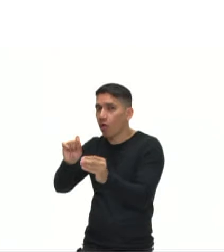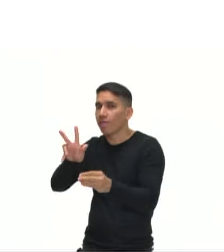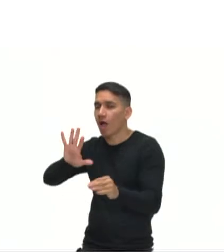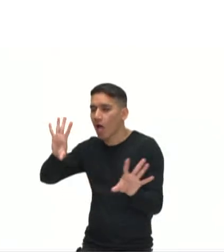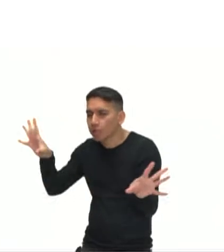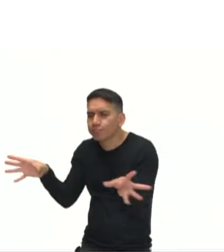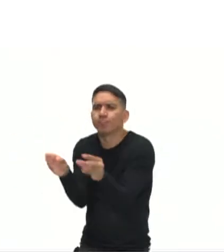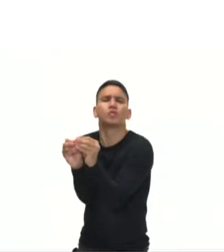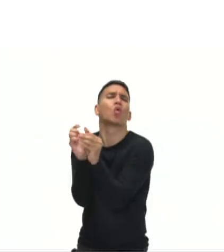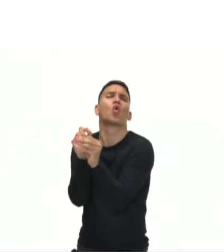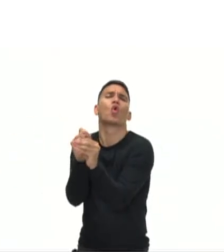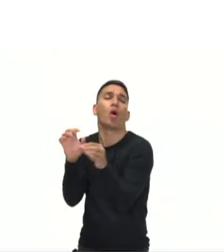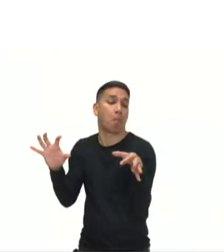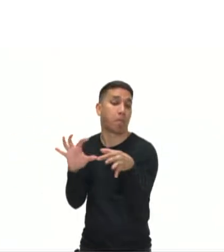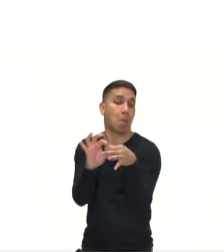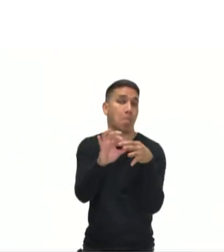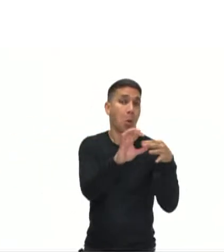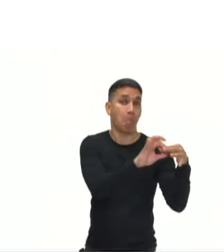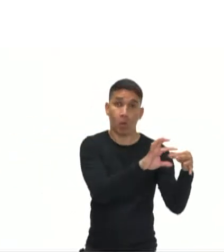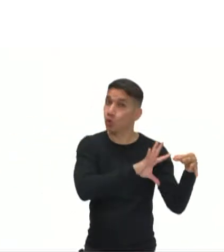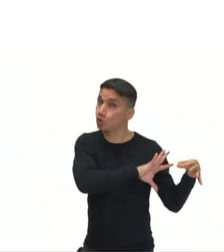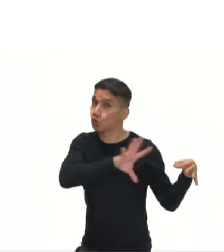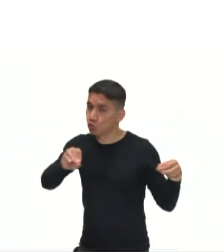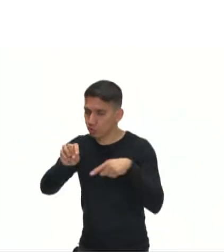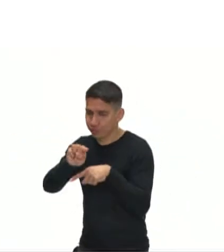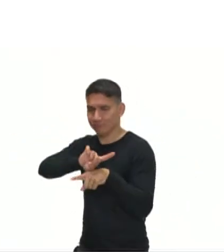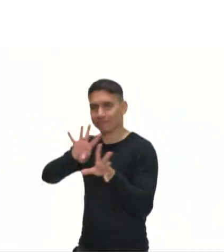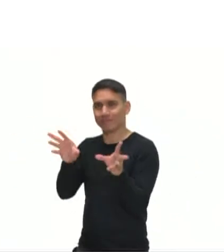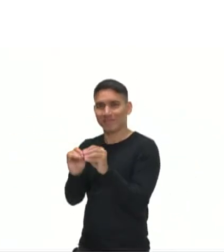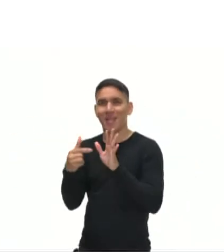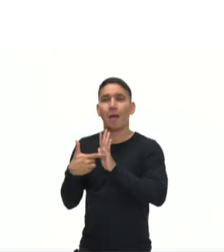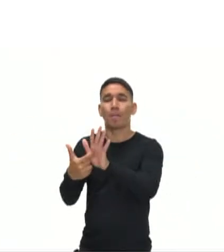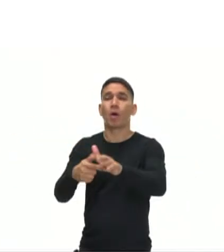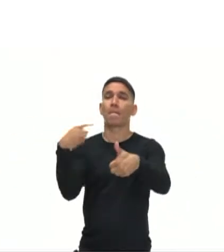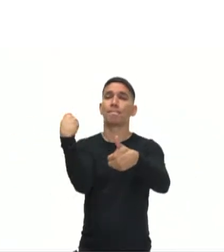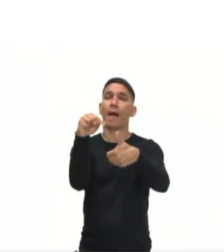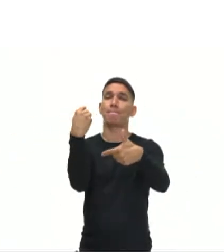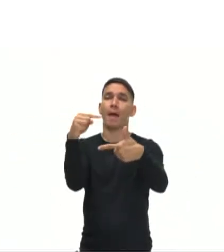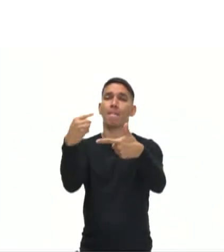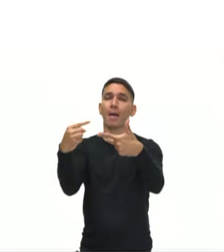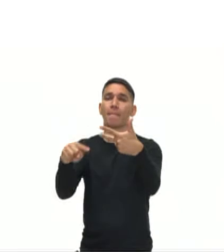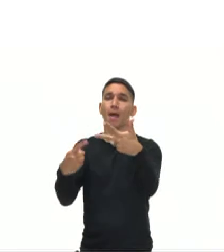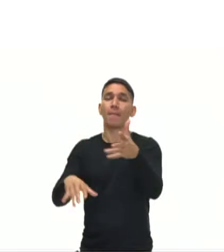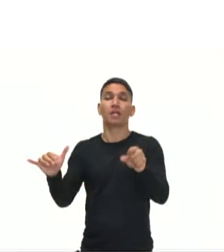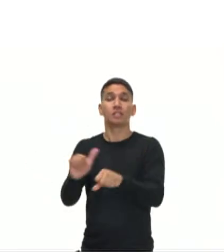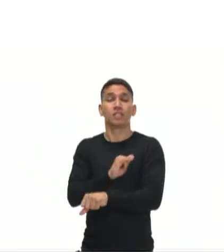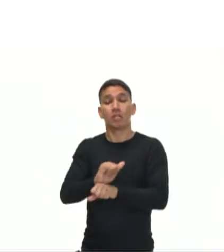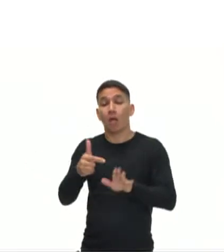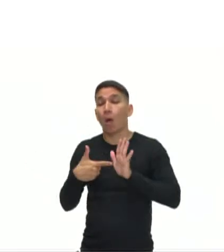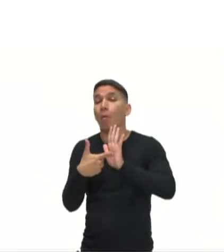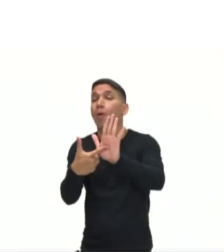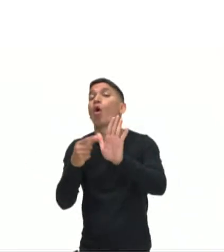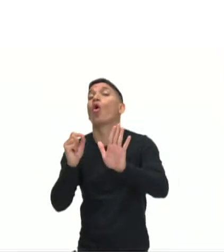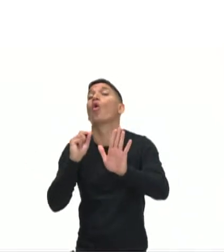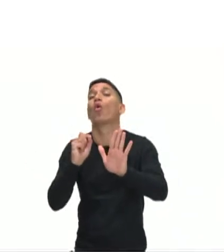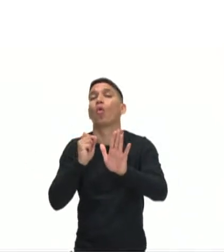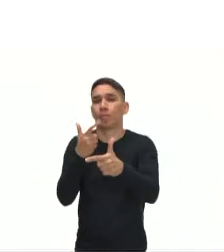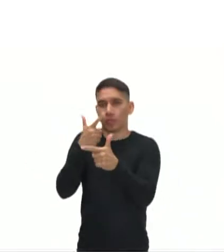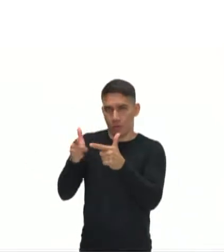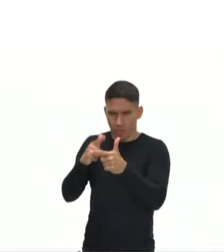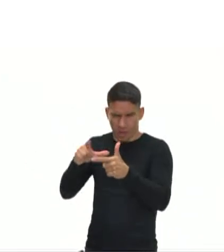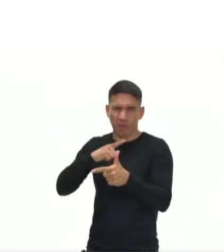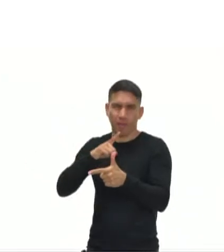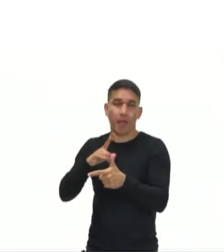reafirma resumidamente a sua tese e aponta ali sugestões para a solução do